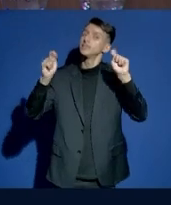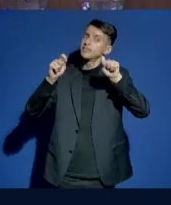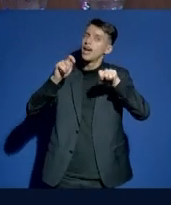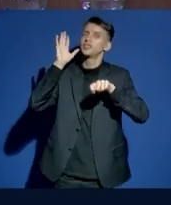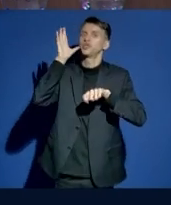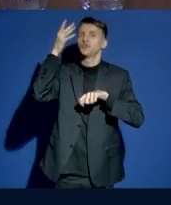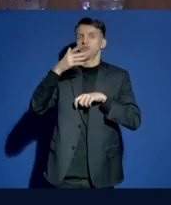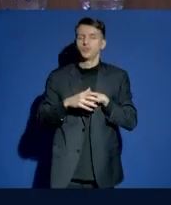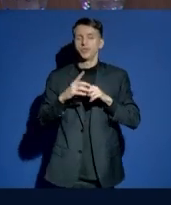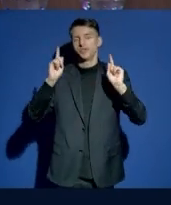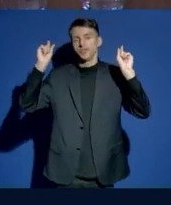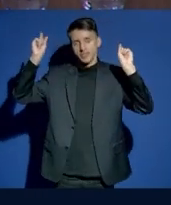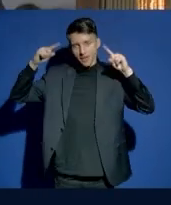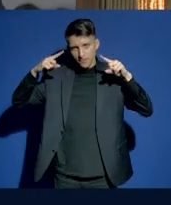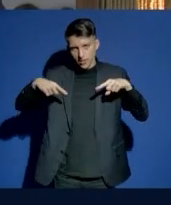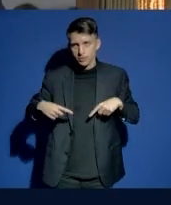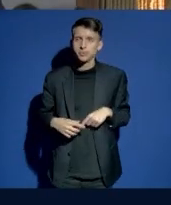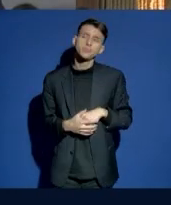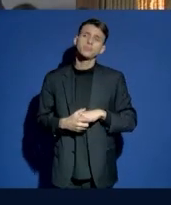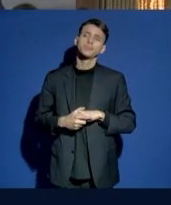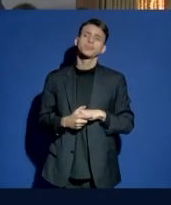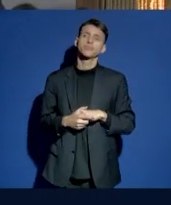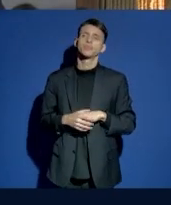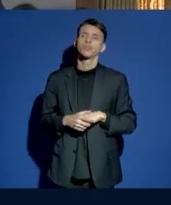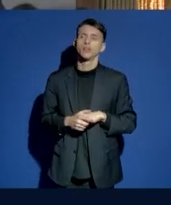solucionado, esses desafios. Muito bom.